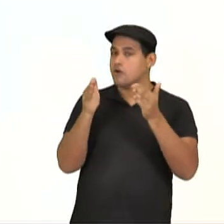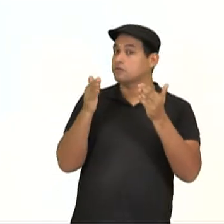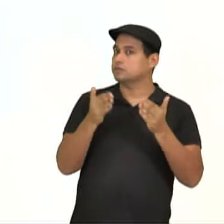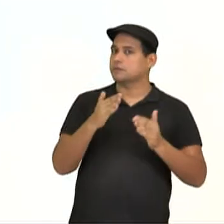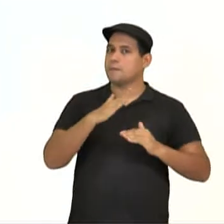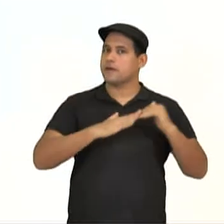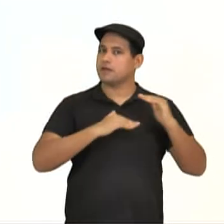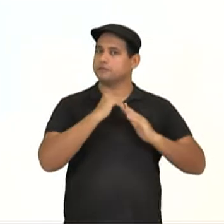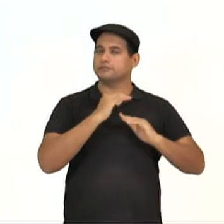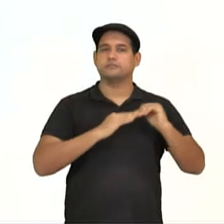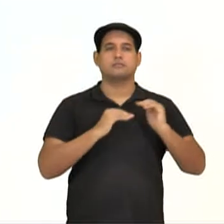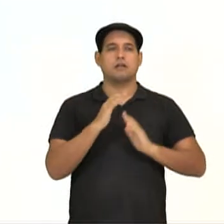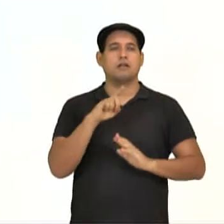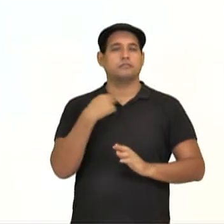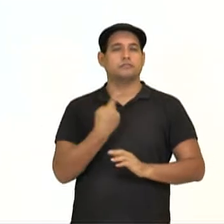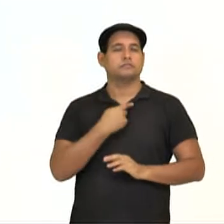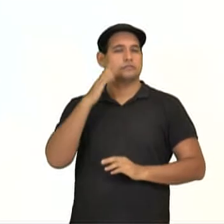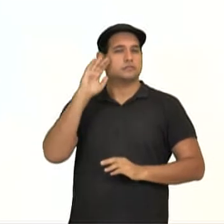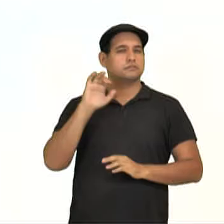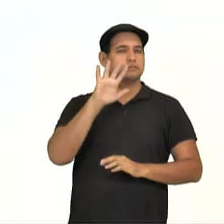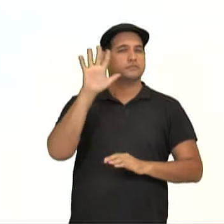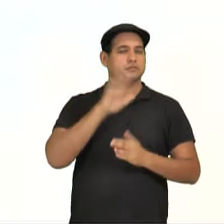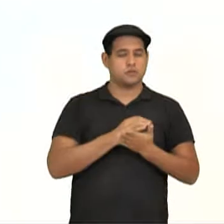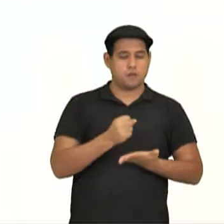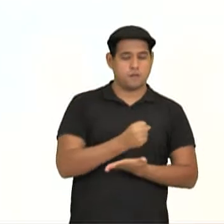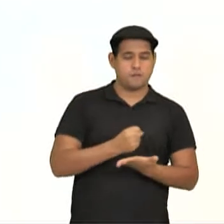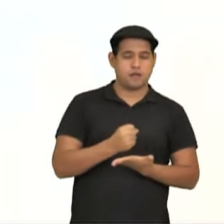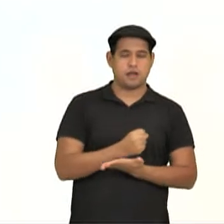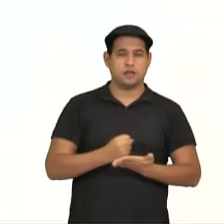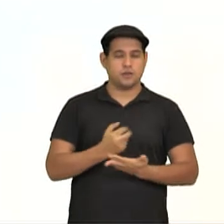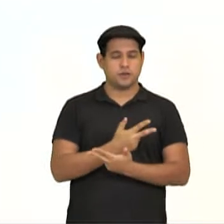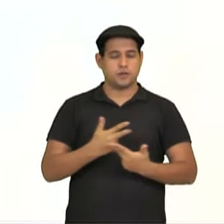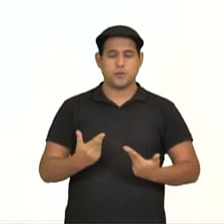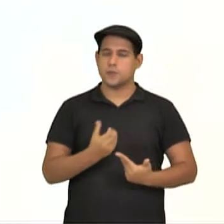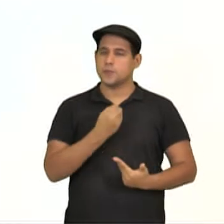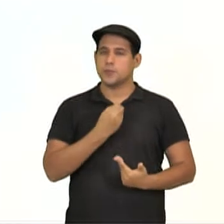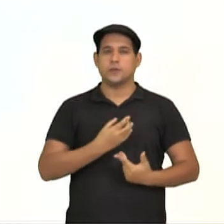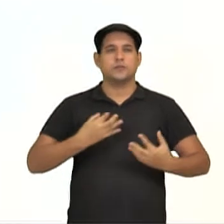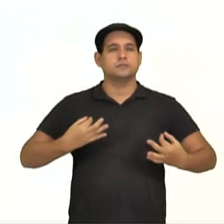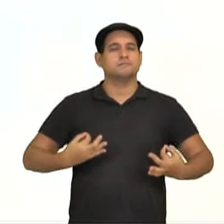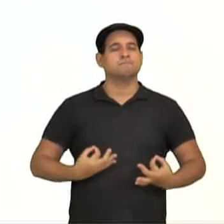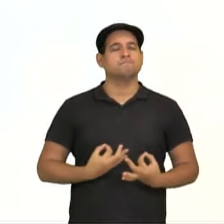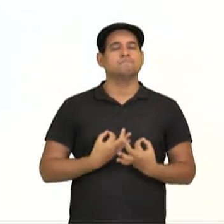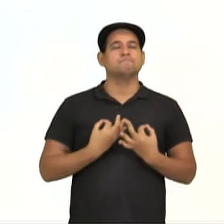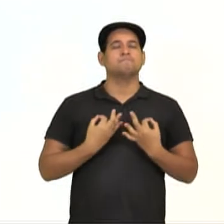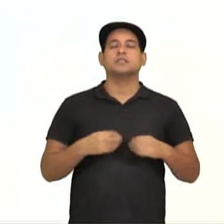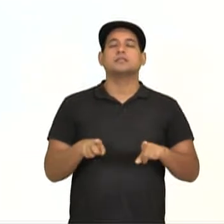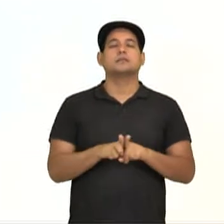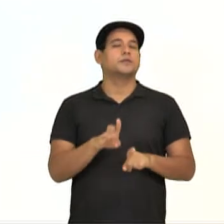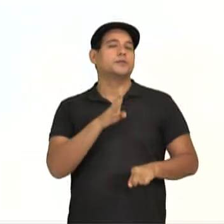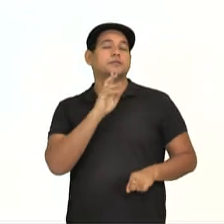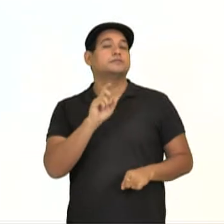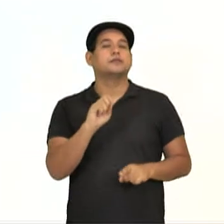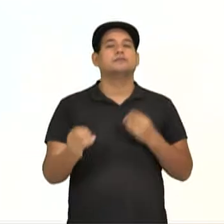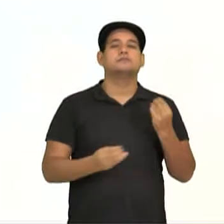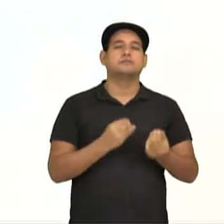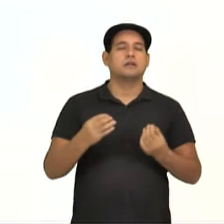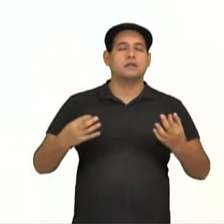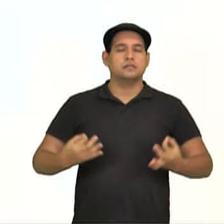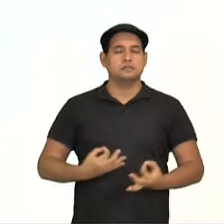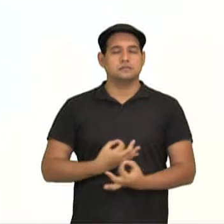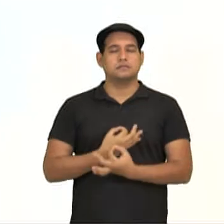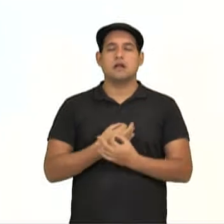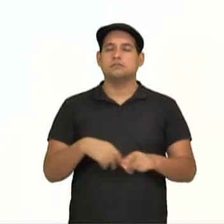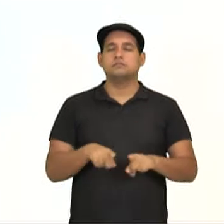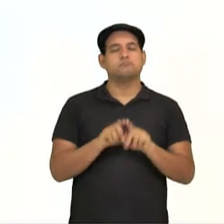prática? Compreender noções básicas e os benefícios da meditação e também reconhecer como a meditação